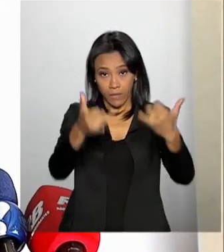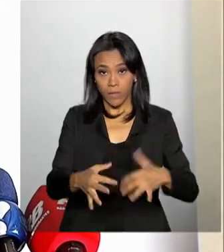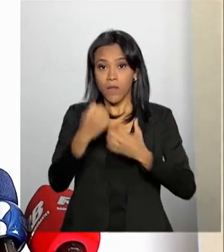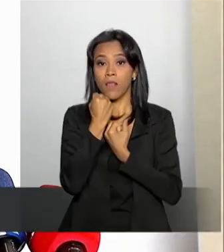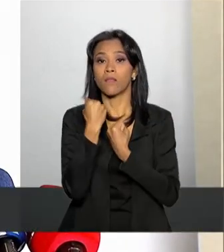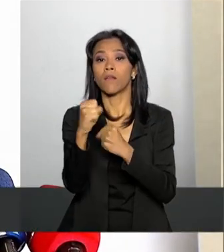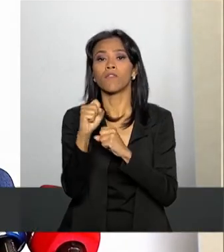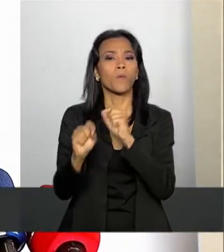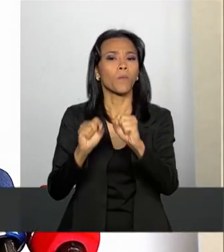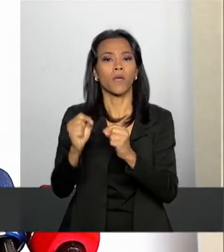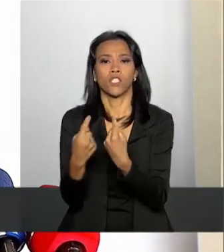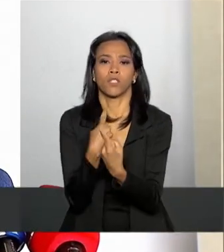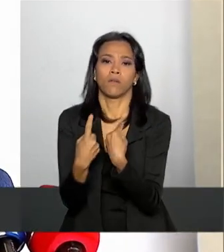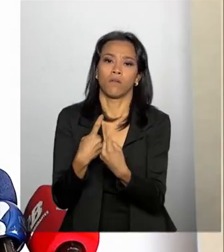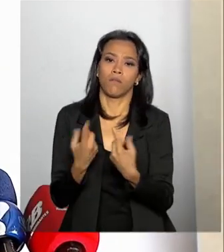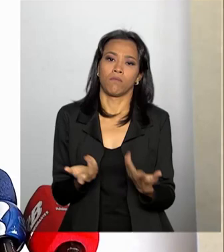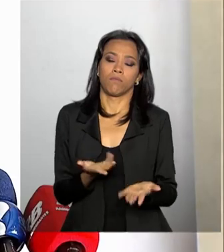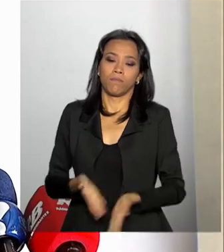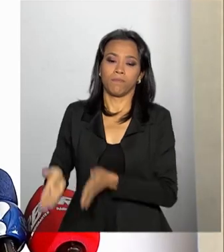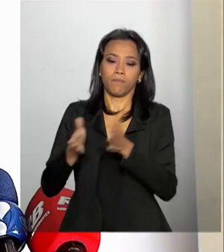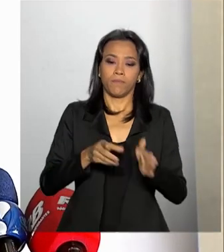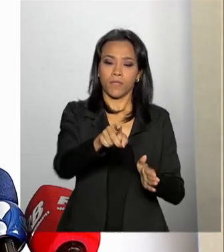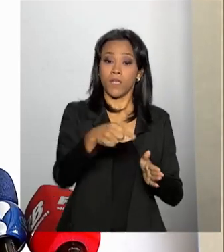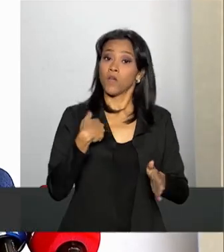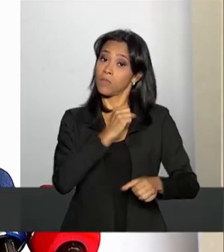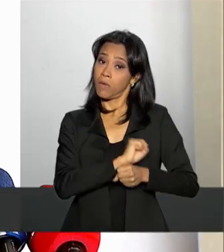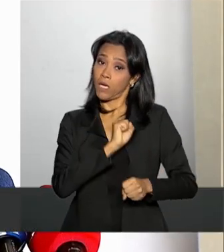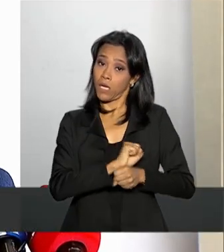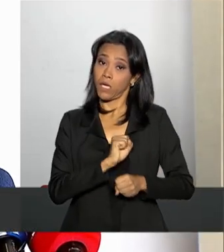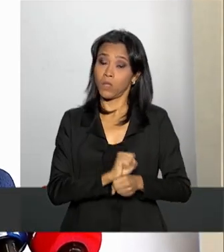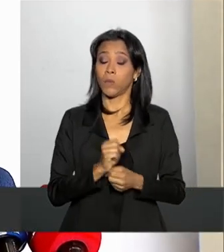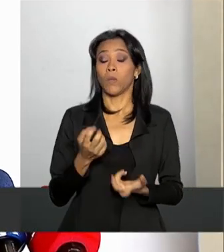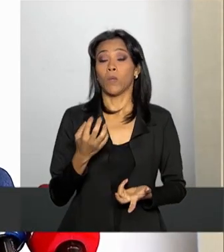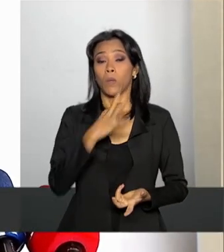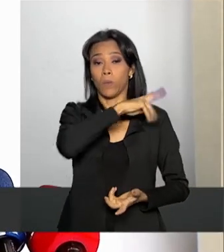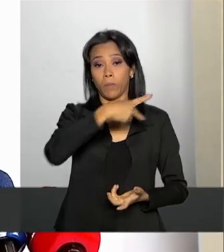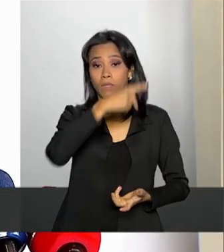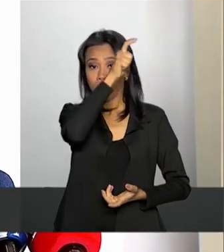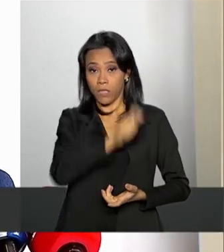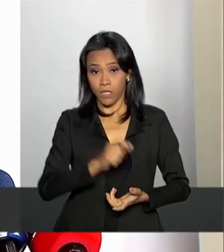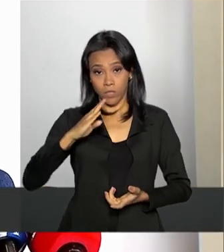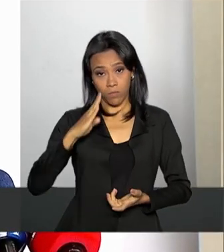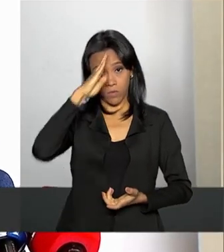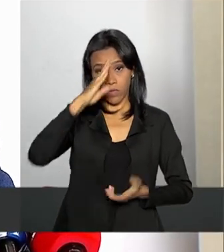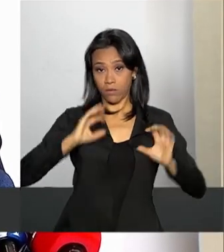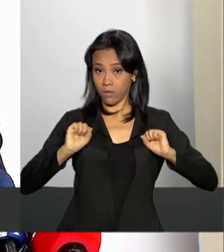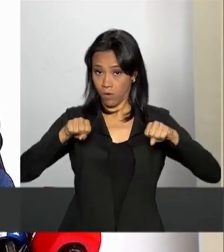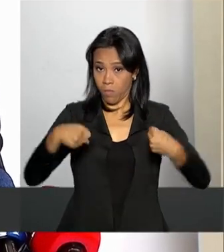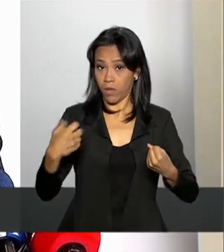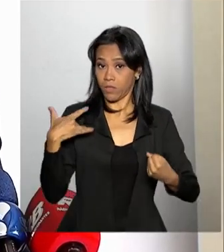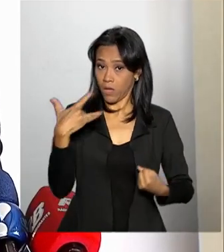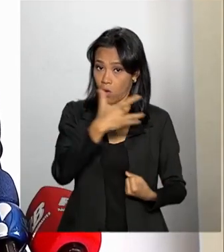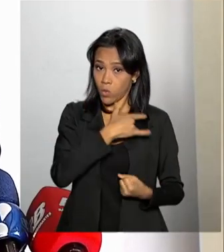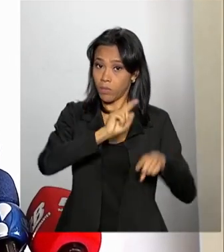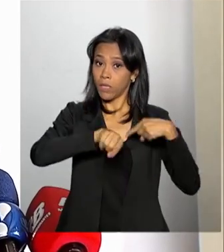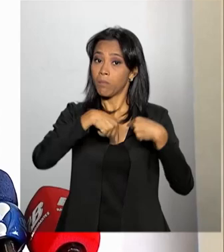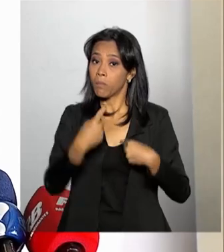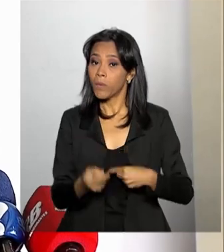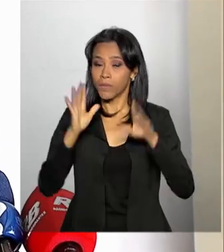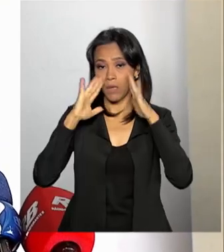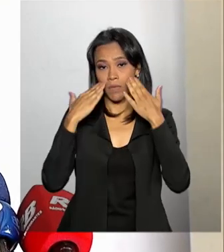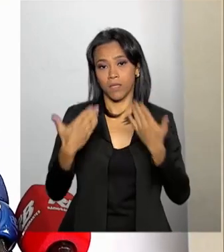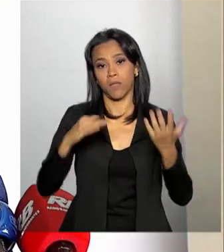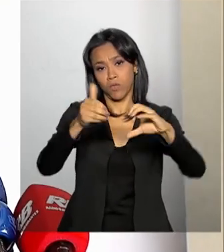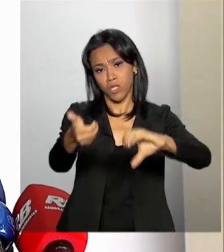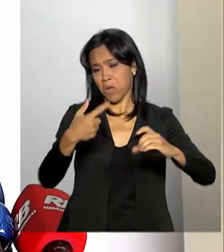defendeu o diálogo. Nós estamos esperando o presidente se restabelecer de saúde para apresentar esse projeto ao Congresso e em todo momento nós estamos abertos